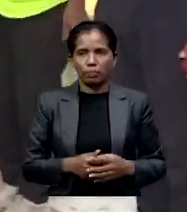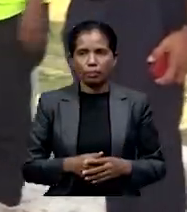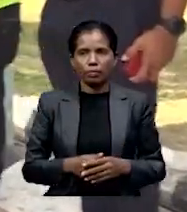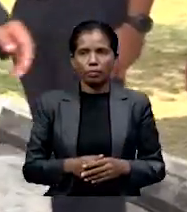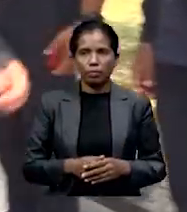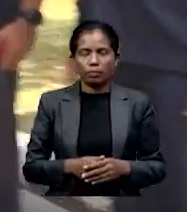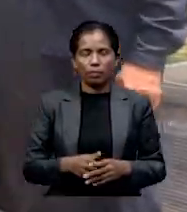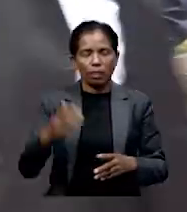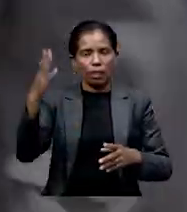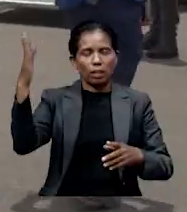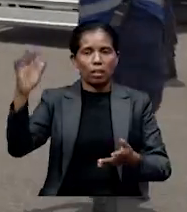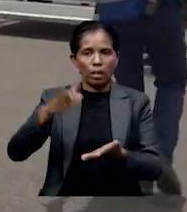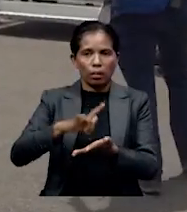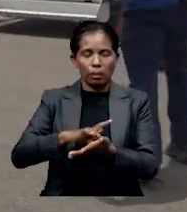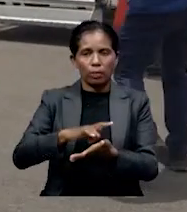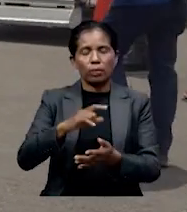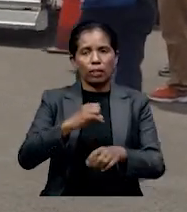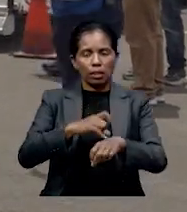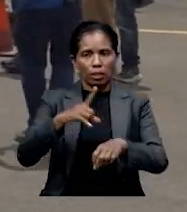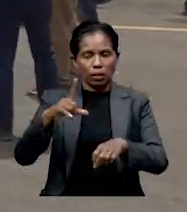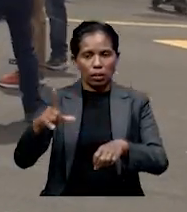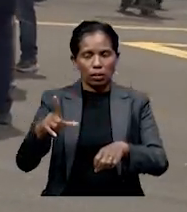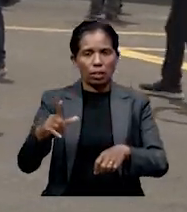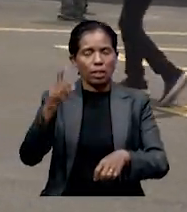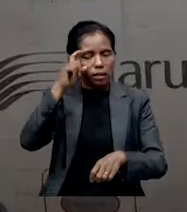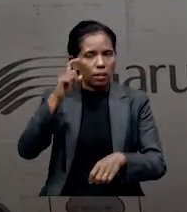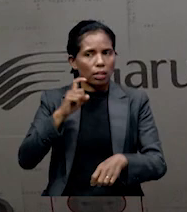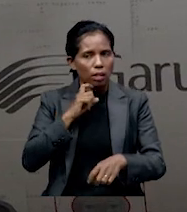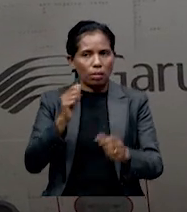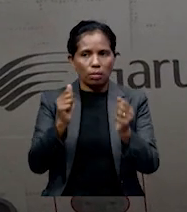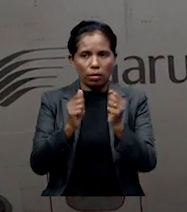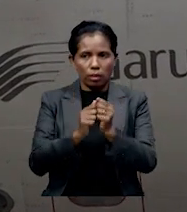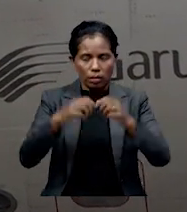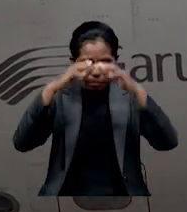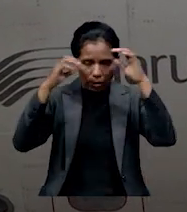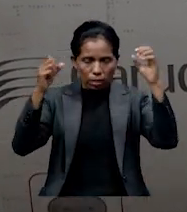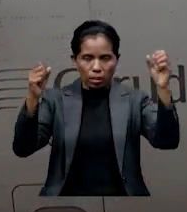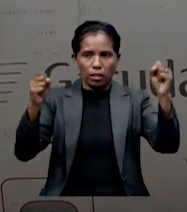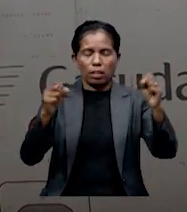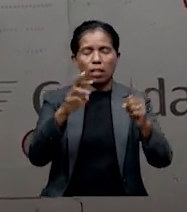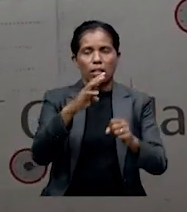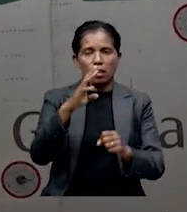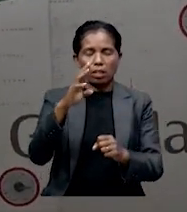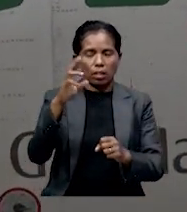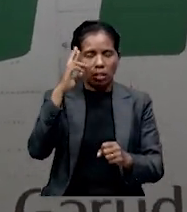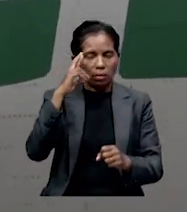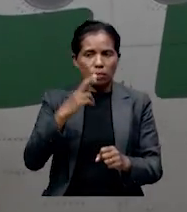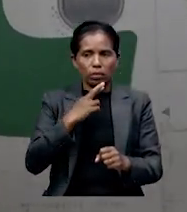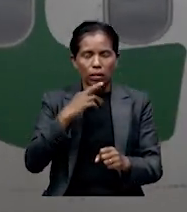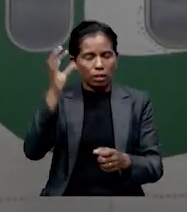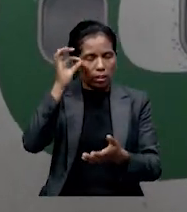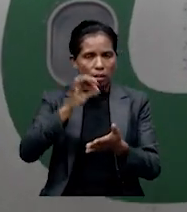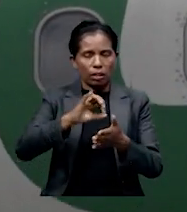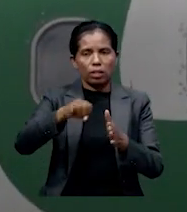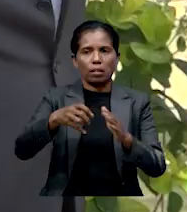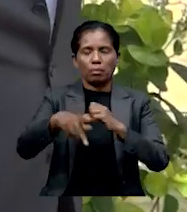E o aeroporto internacional Nicolau Lobato, Kairala Sanana Guzmán, acompanha o presidente da República, José Ramos-Horta,